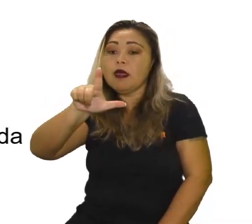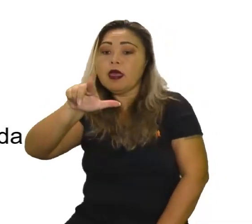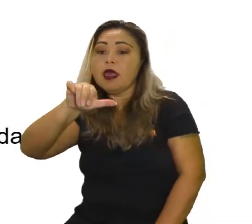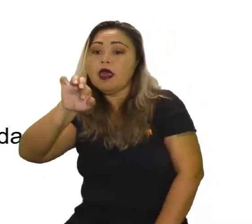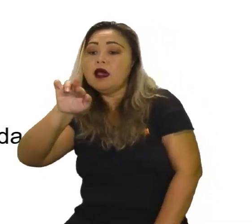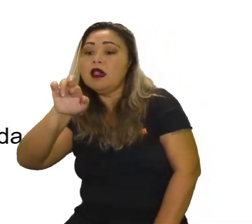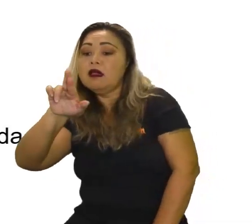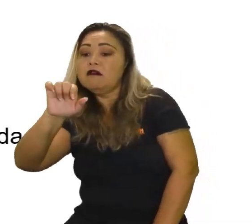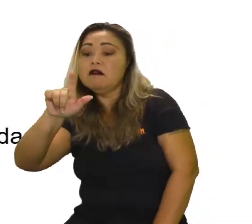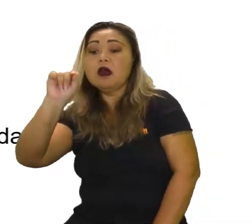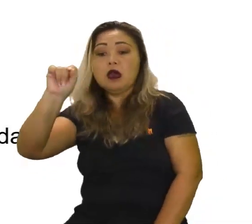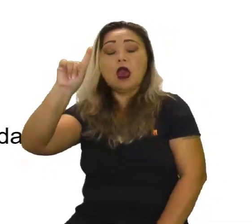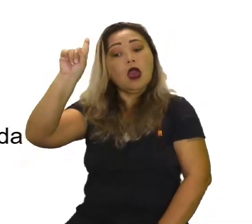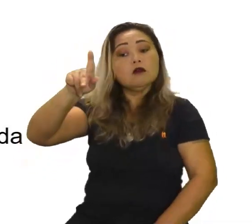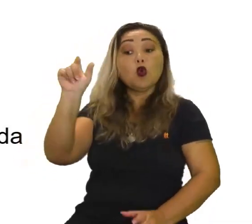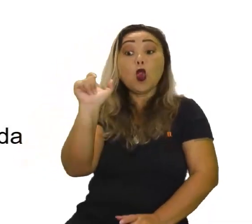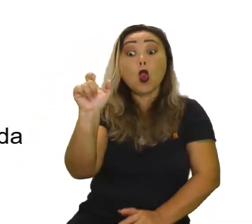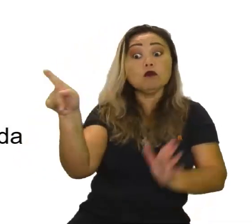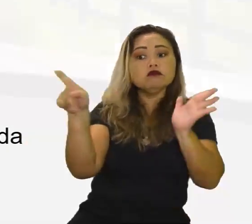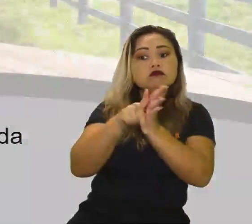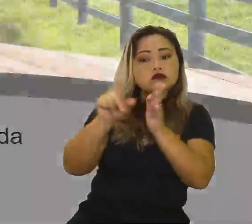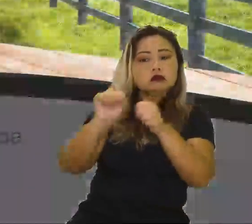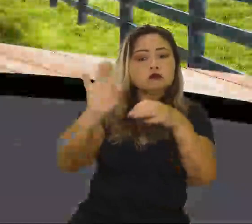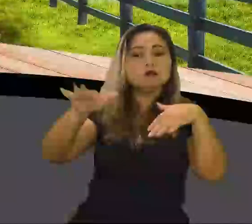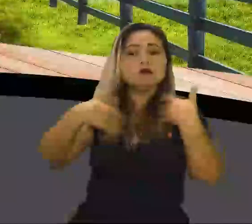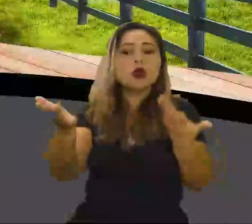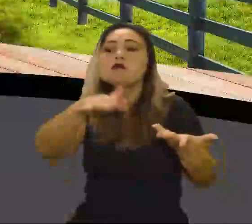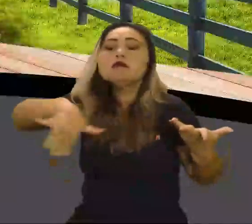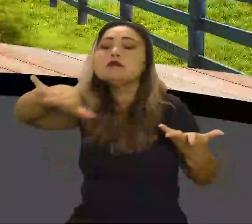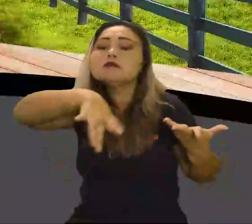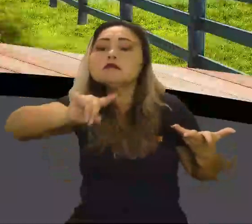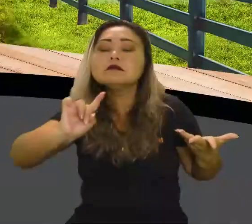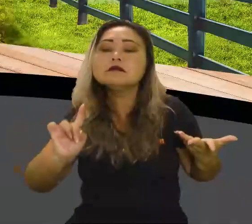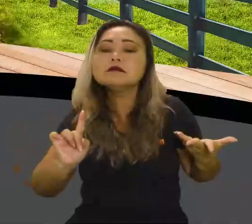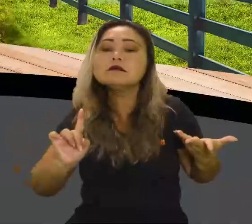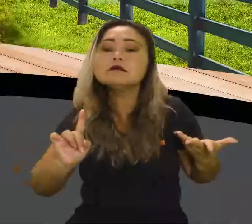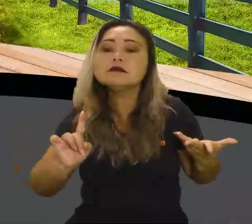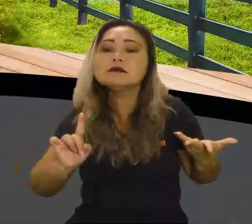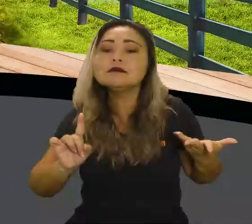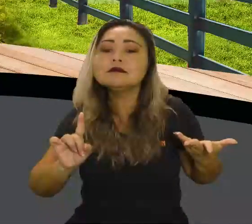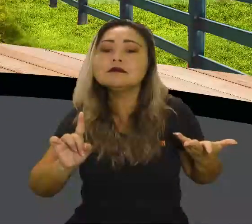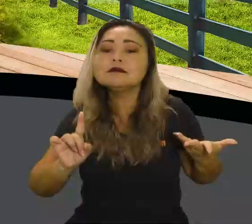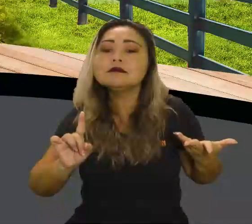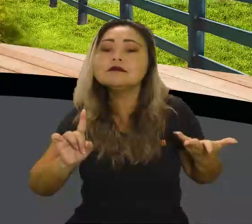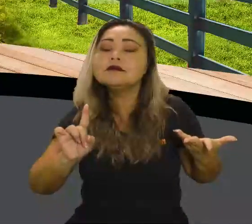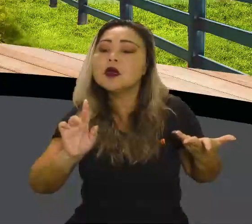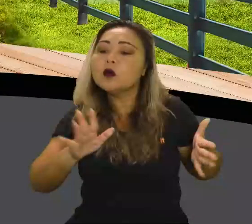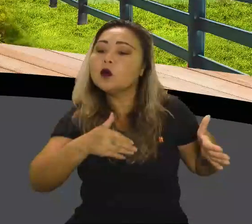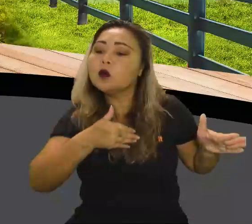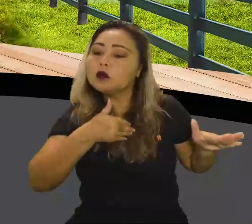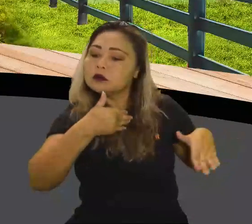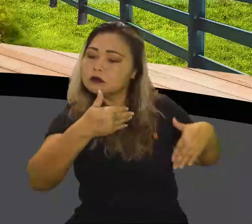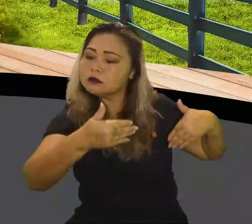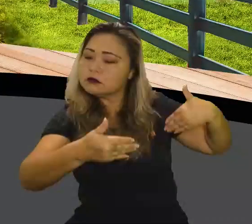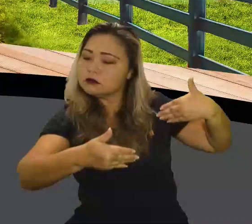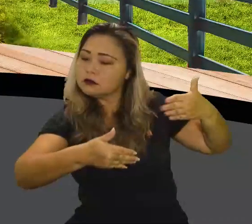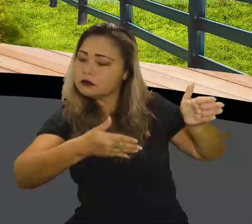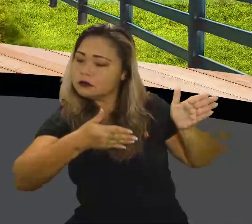trabalhadoras da natureza. Galerinha, back. E durante o